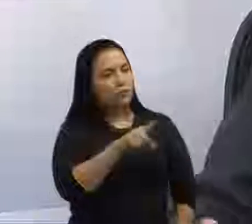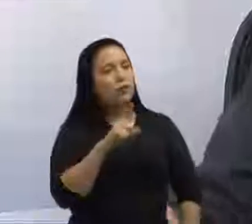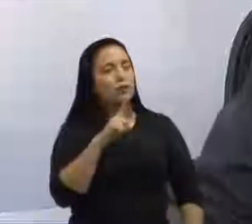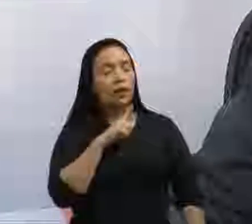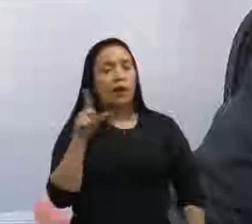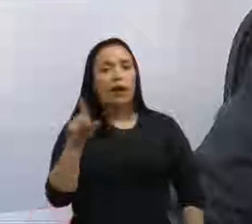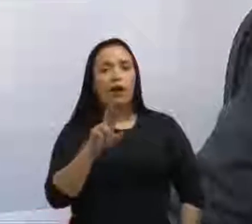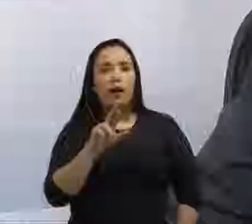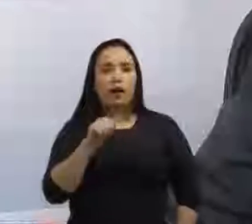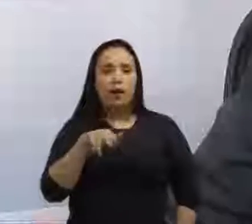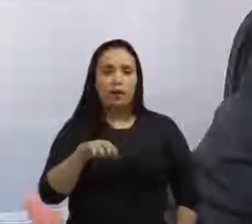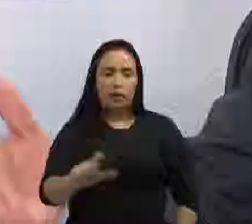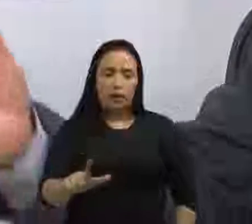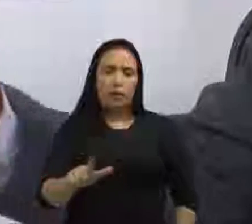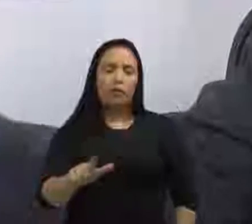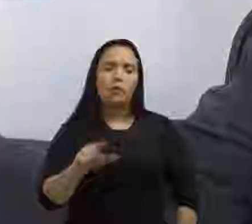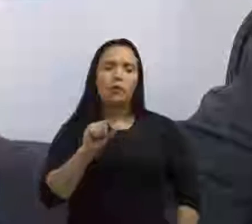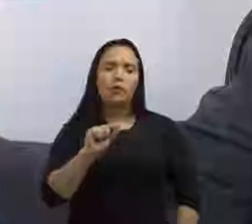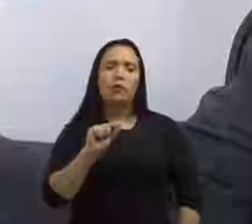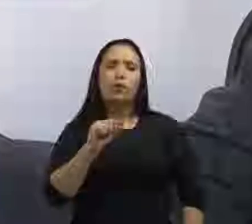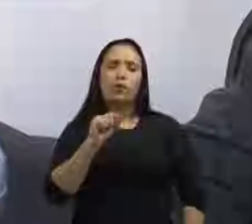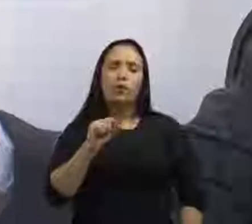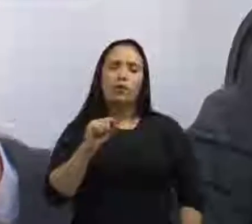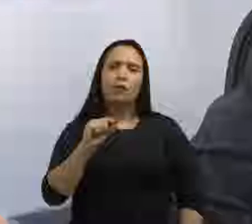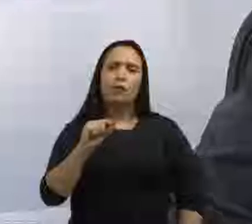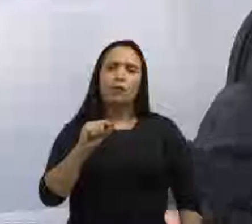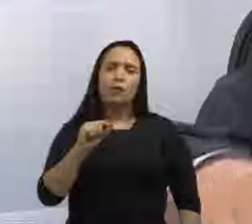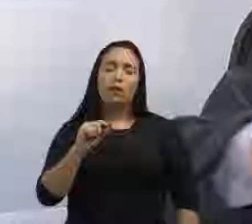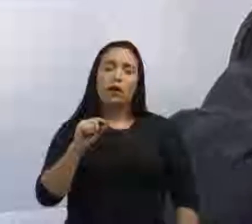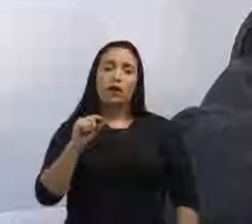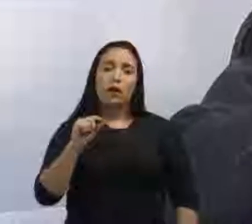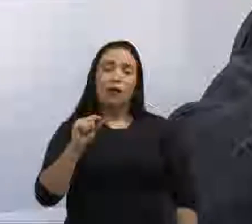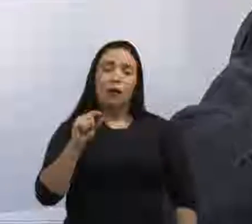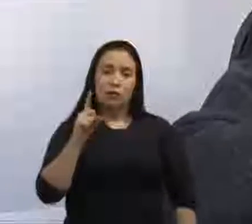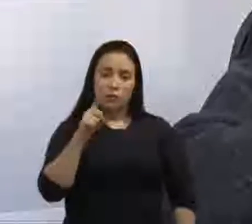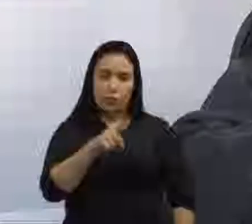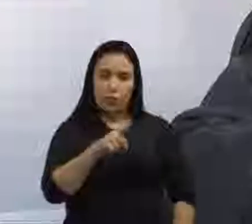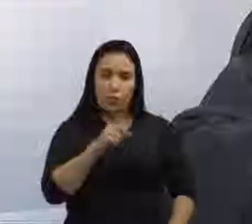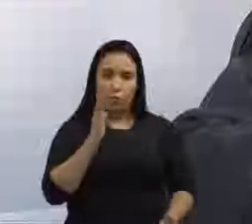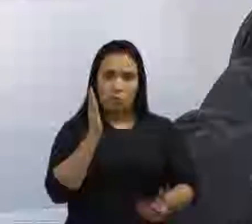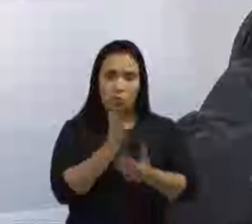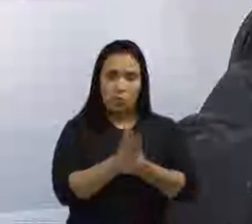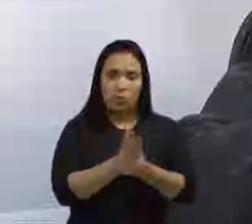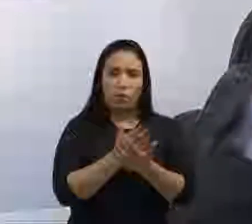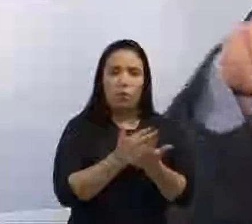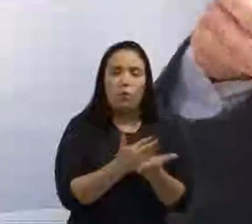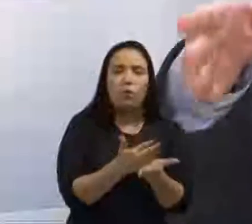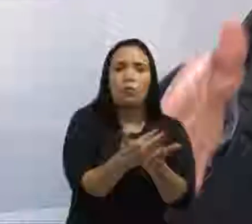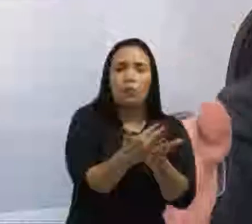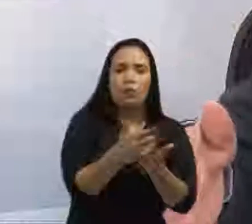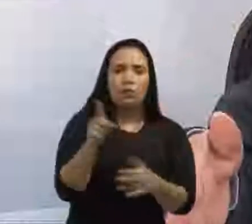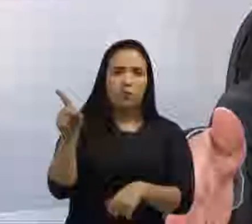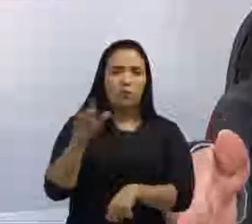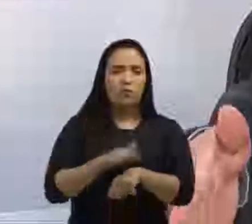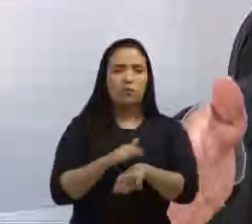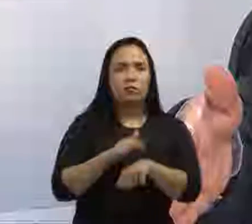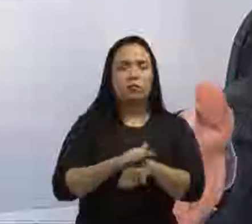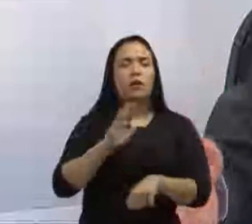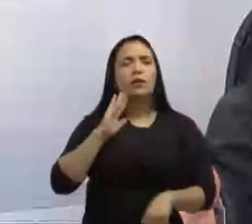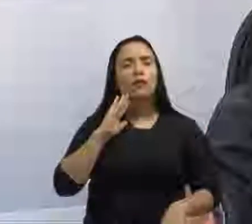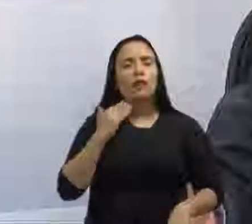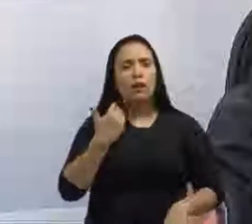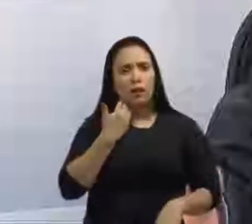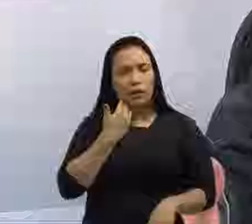louros a Raquel Dodge, quando você me chamou a atenção que não, que o processo foi iniciado pelo o delegado que